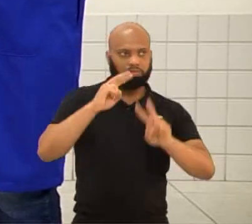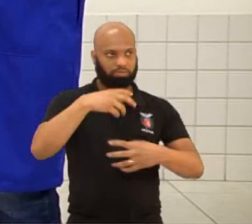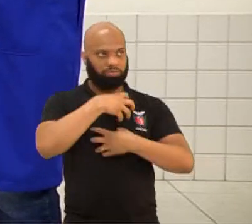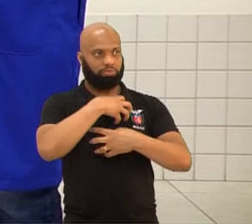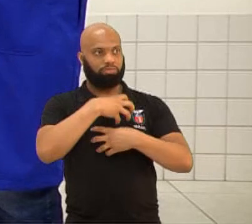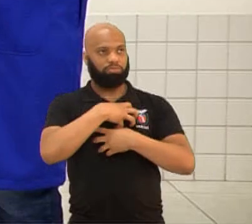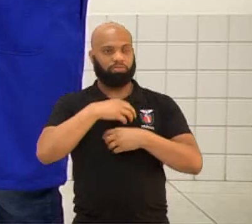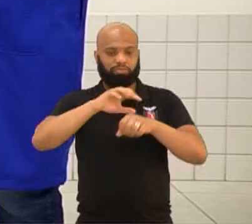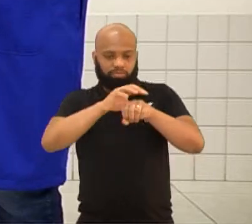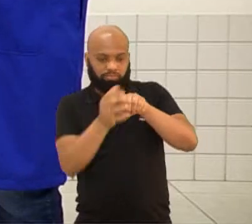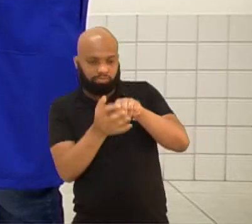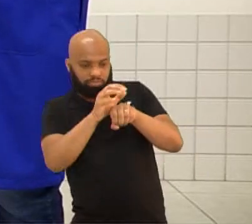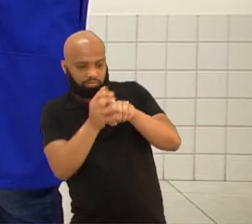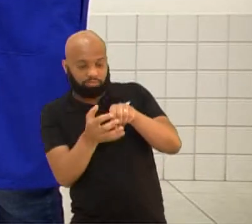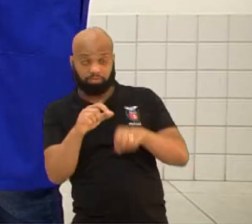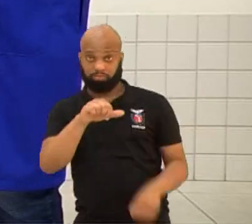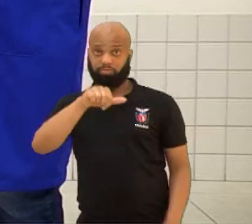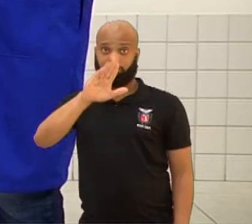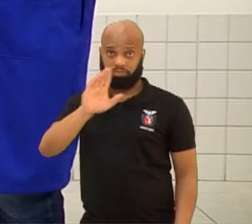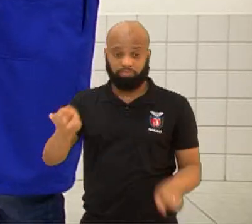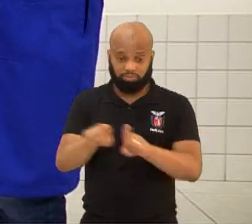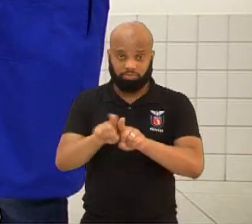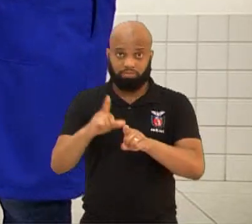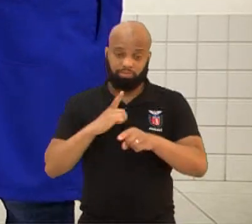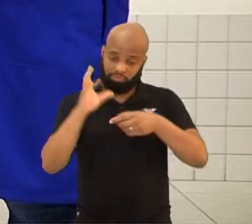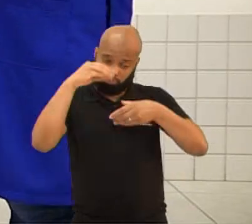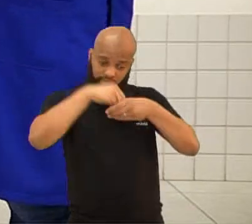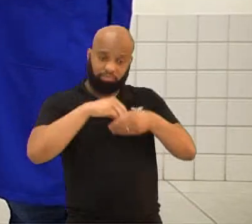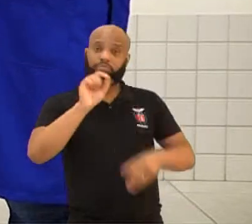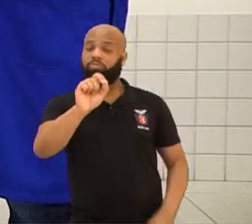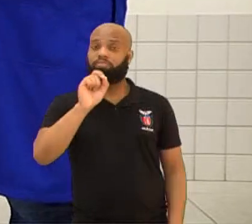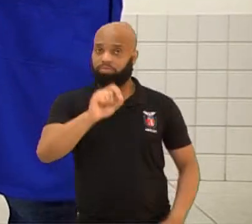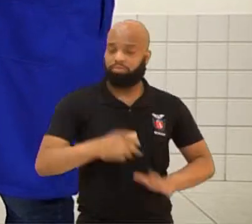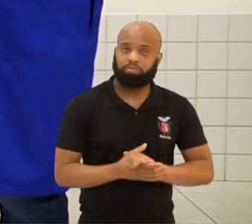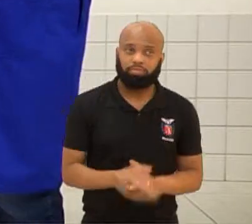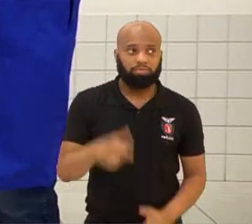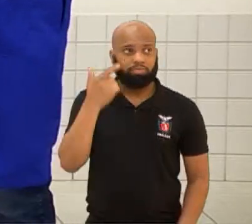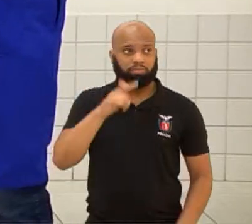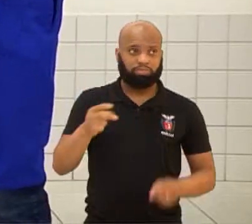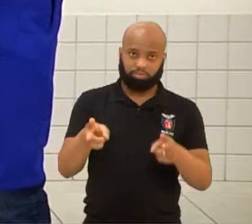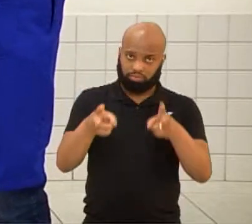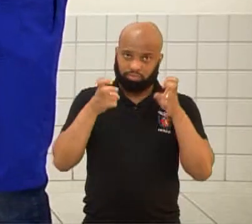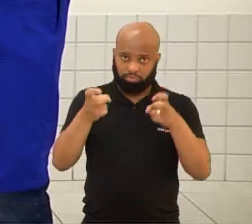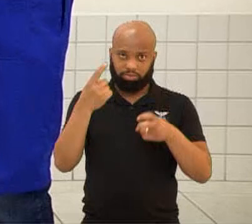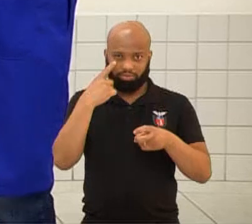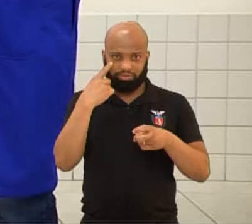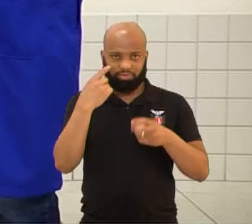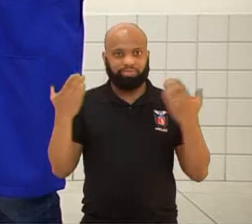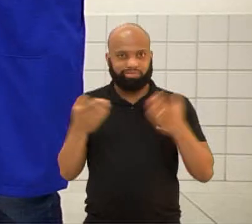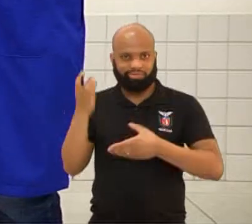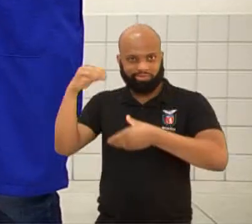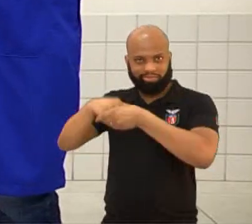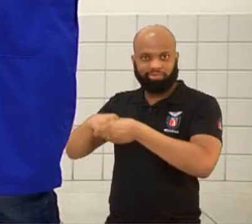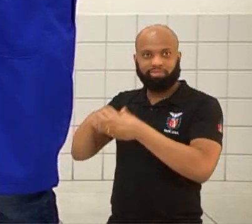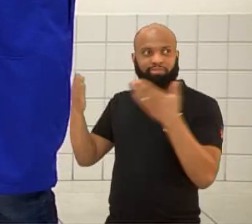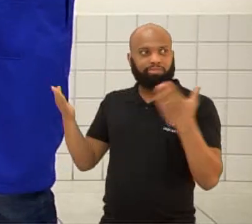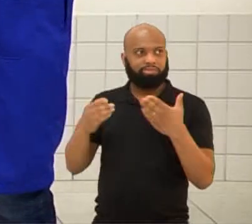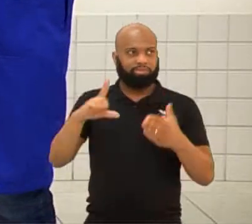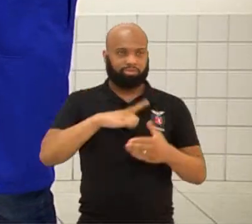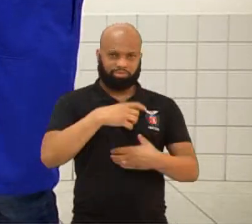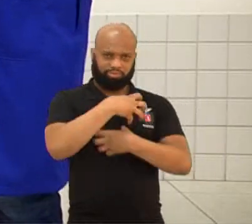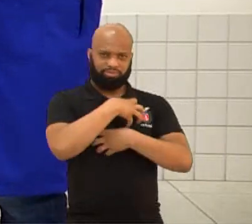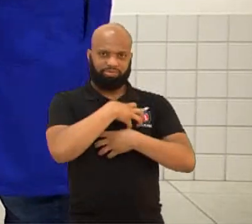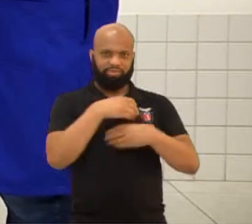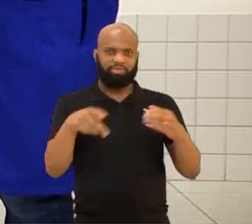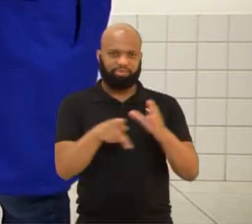uma curvatura maior. E a gente vê na parte interna, tá, que esse tamanho desses buracos ali, que